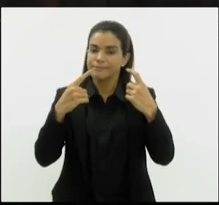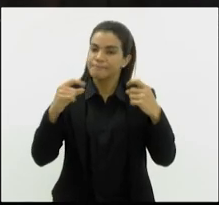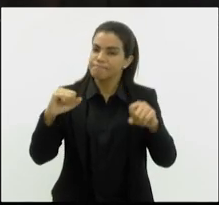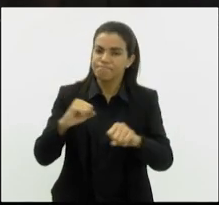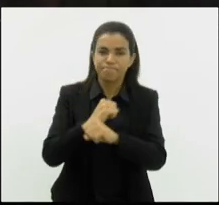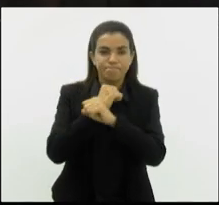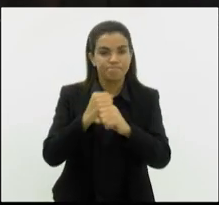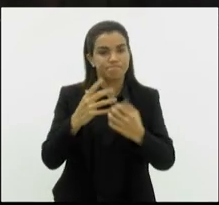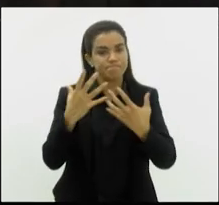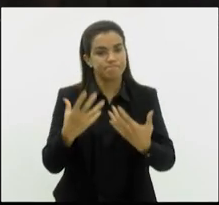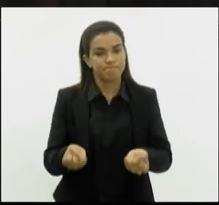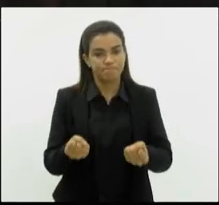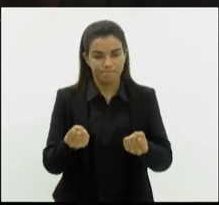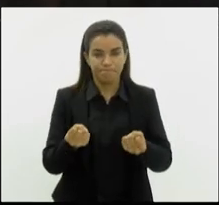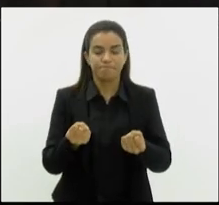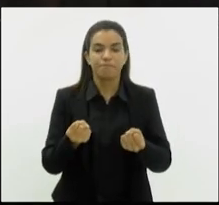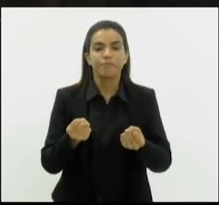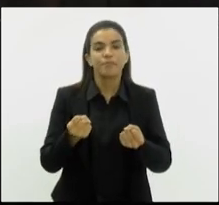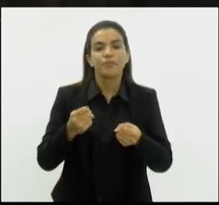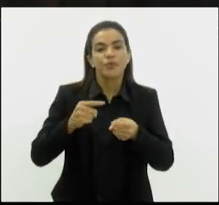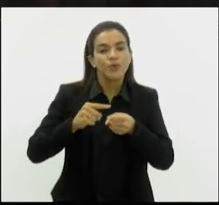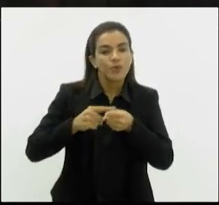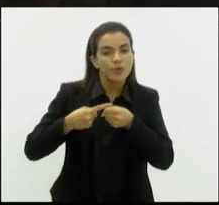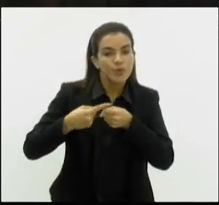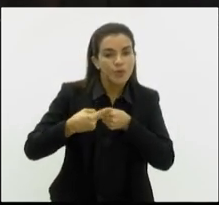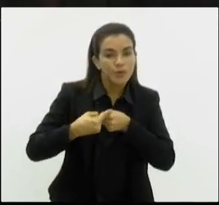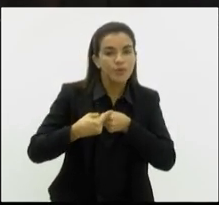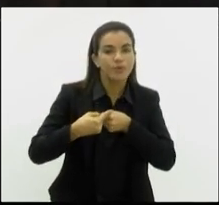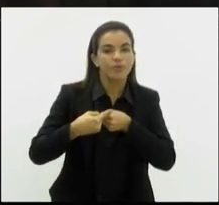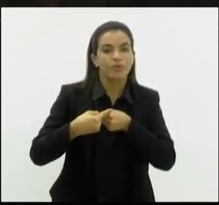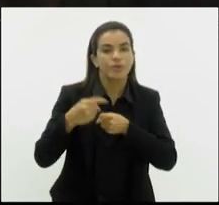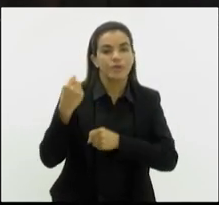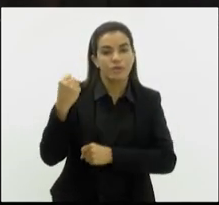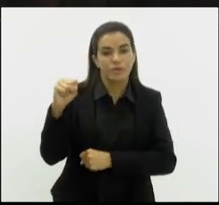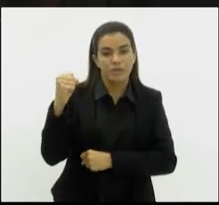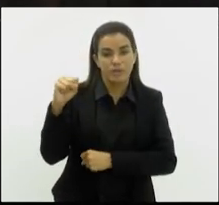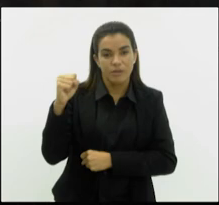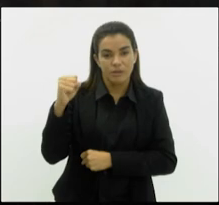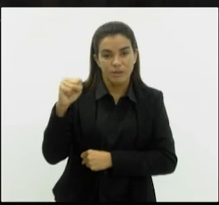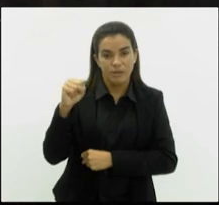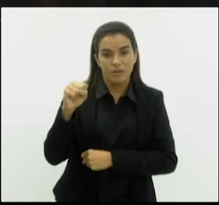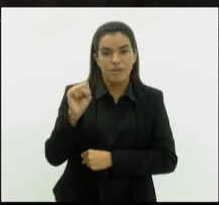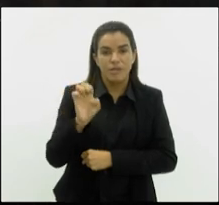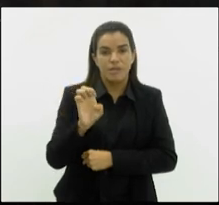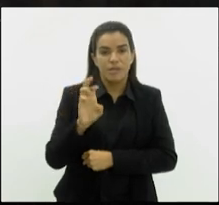inaceitáveis, no município de Seropédica.